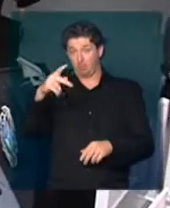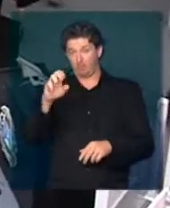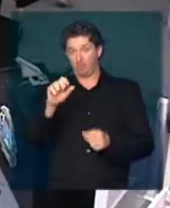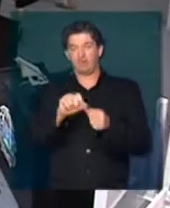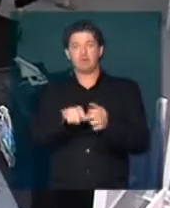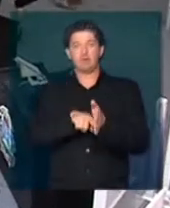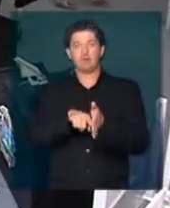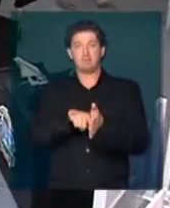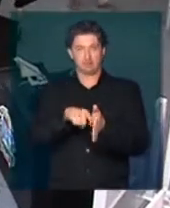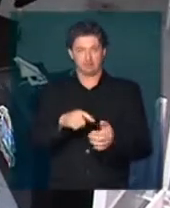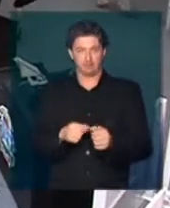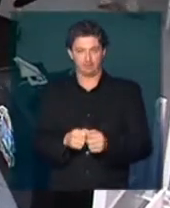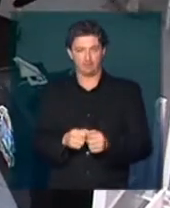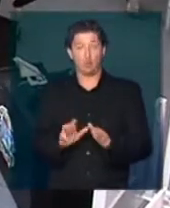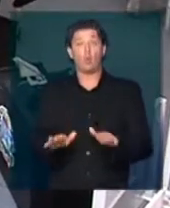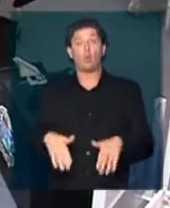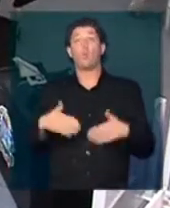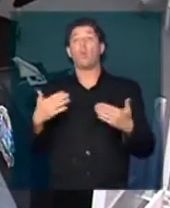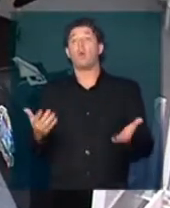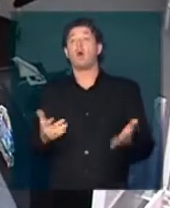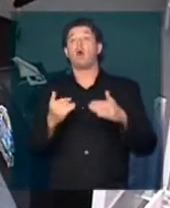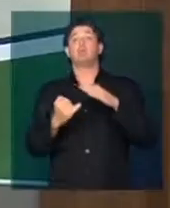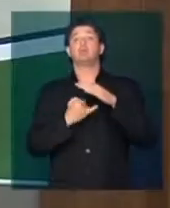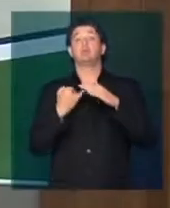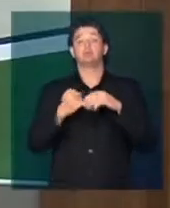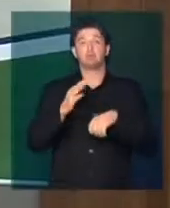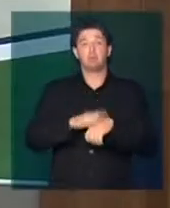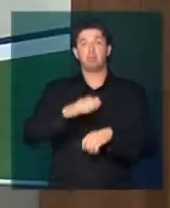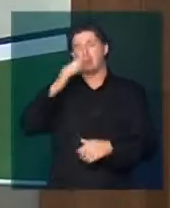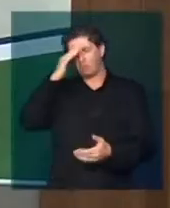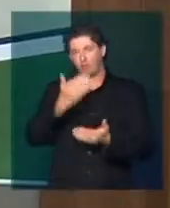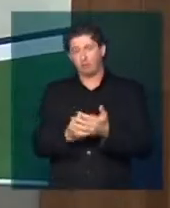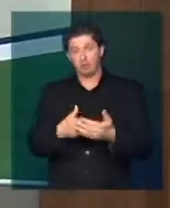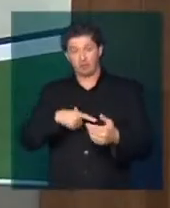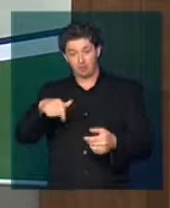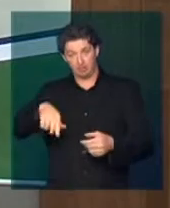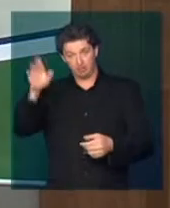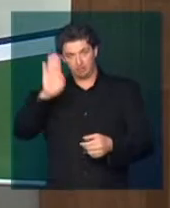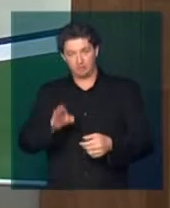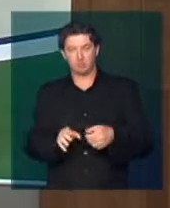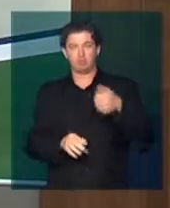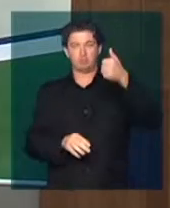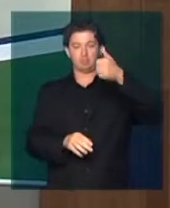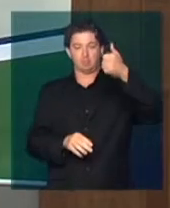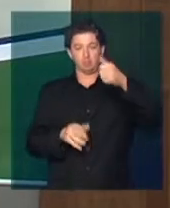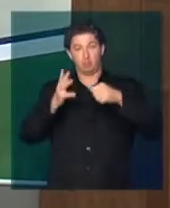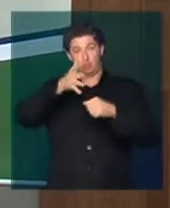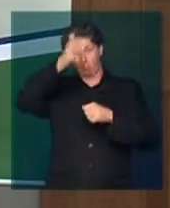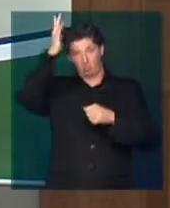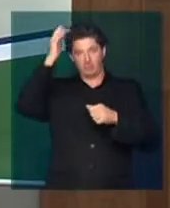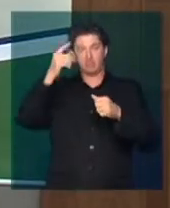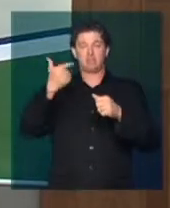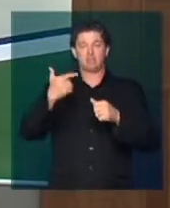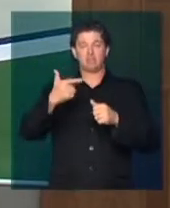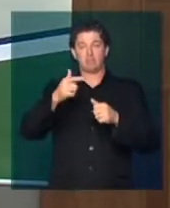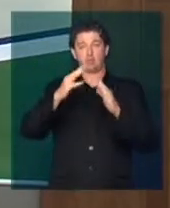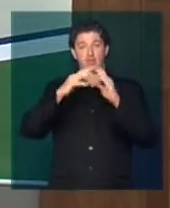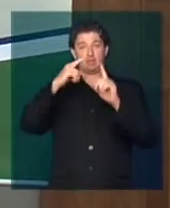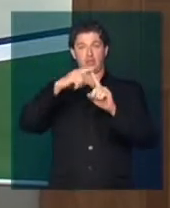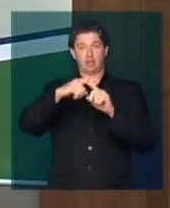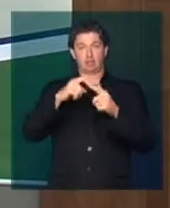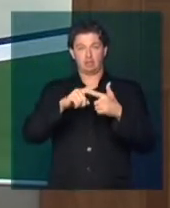pesquisa. Quais as instituições mais acreditadas no Brasil? Primeiro lugar, Corpo de Bombeiros, segundo, Igreja,